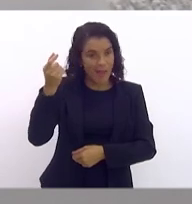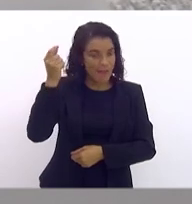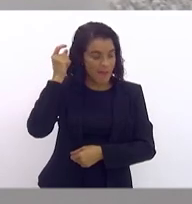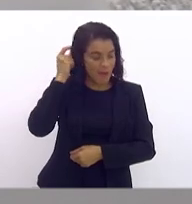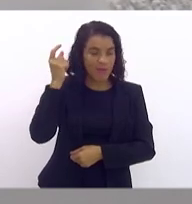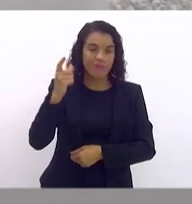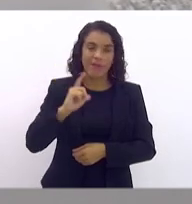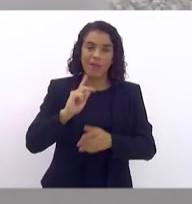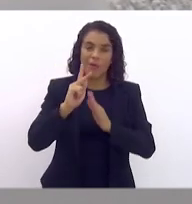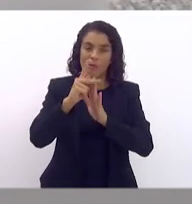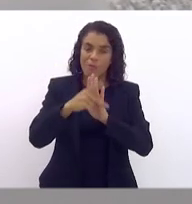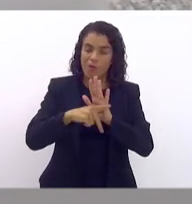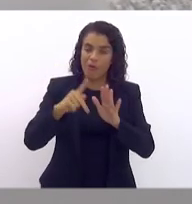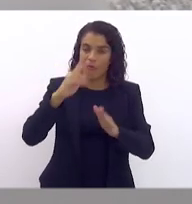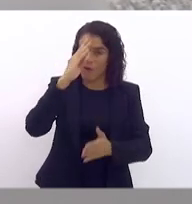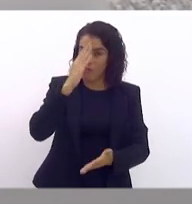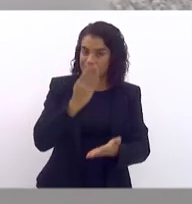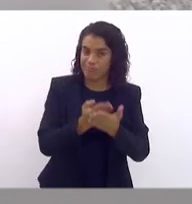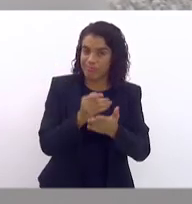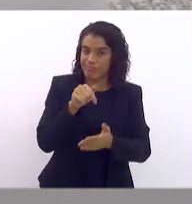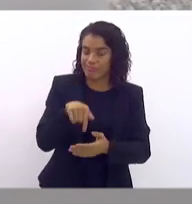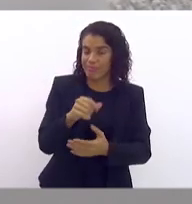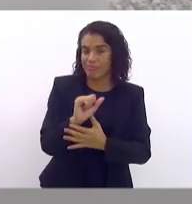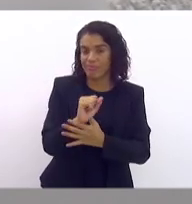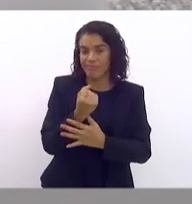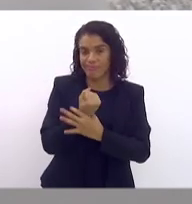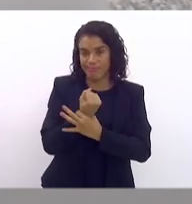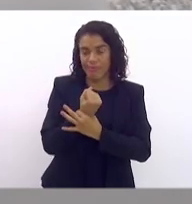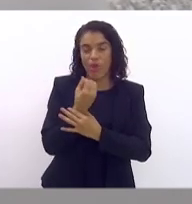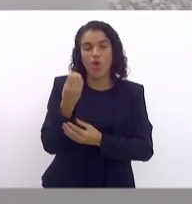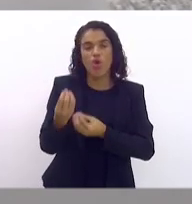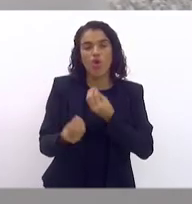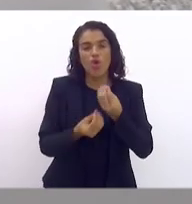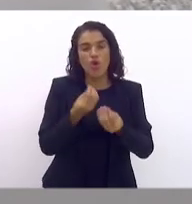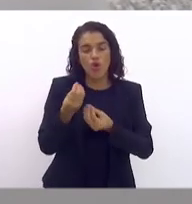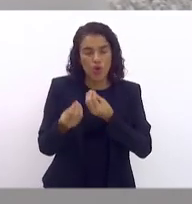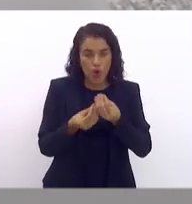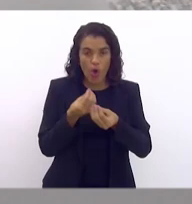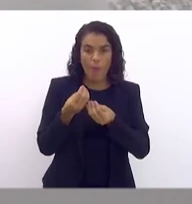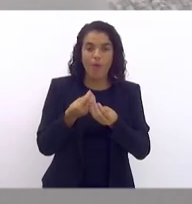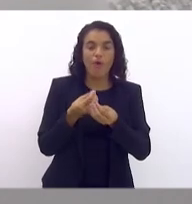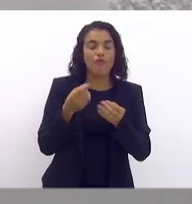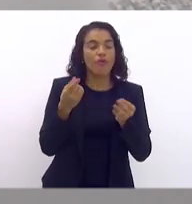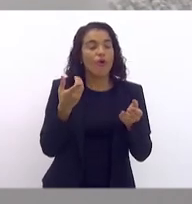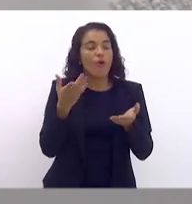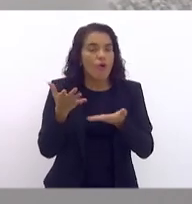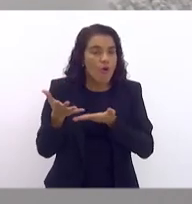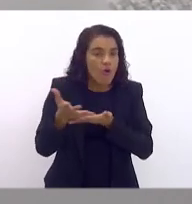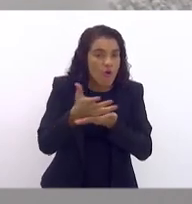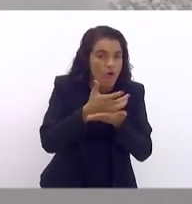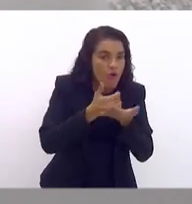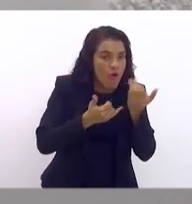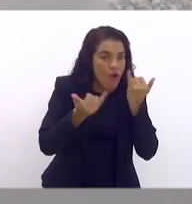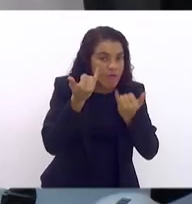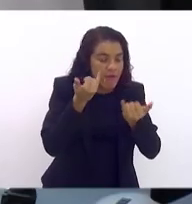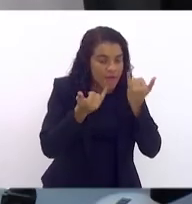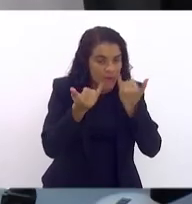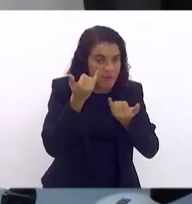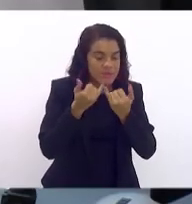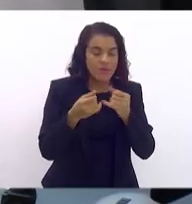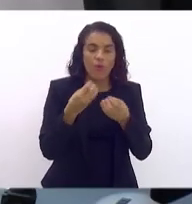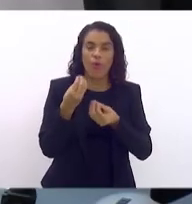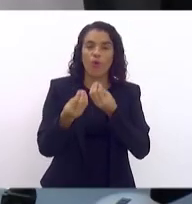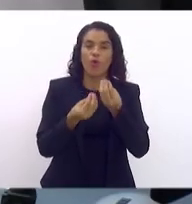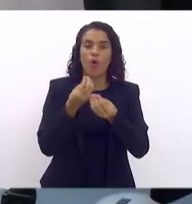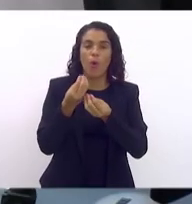um protocolo confiável de como eu vou eh arrecadar como eu vou coletar essa informação como